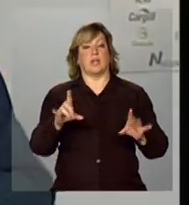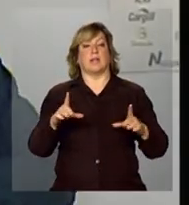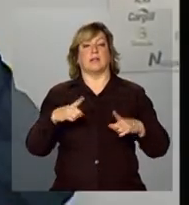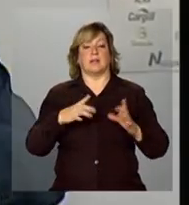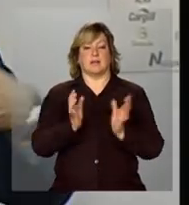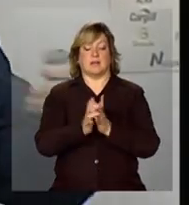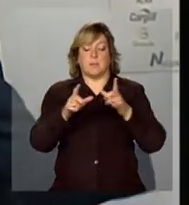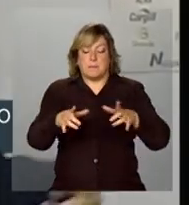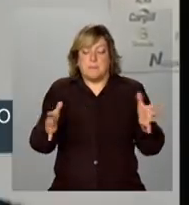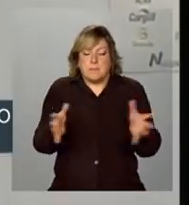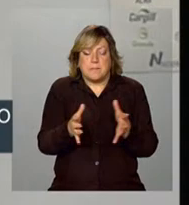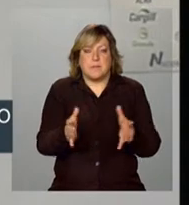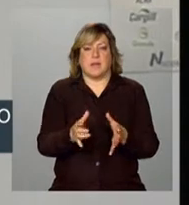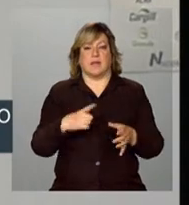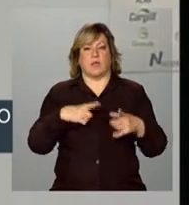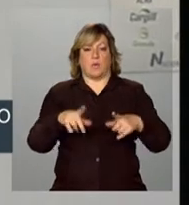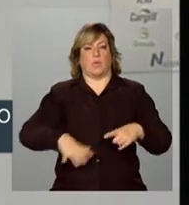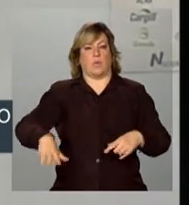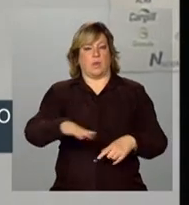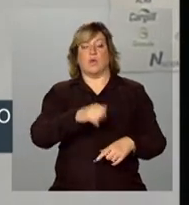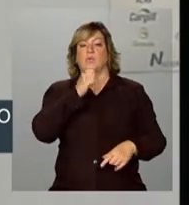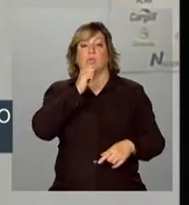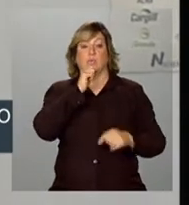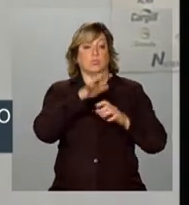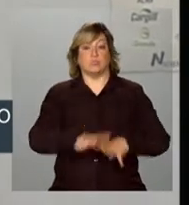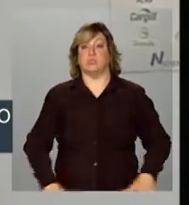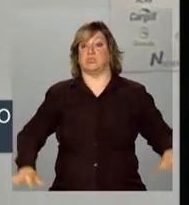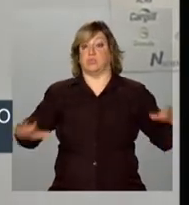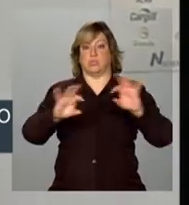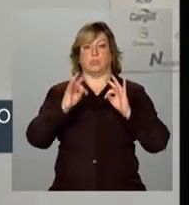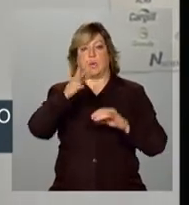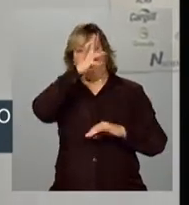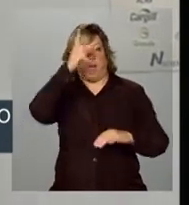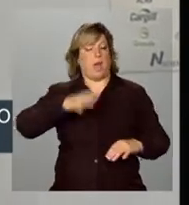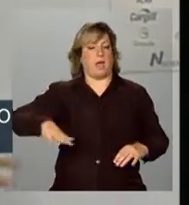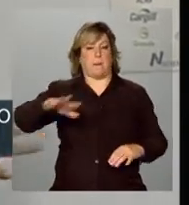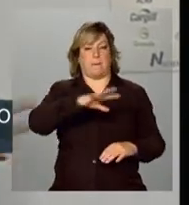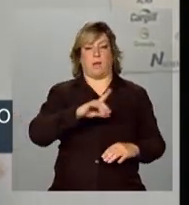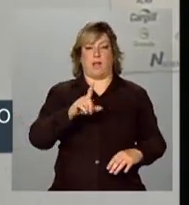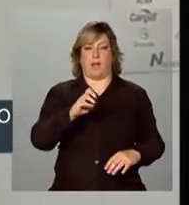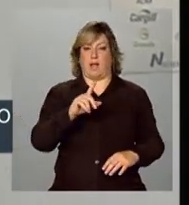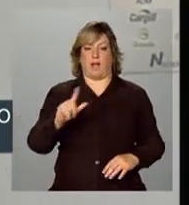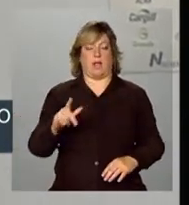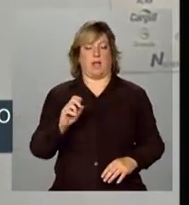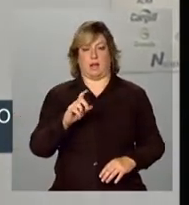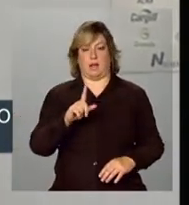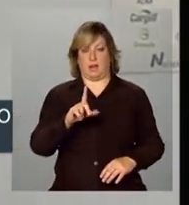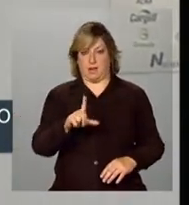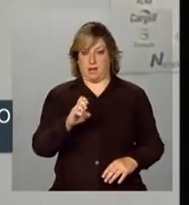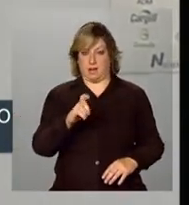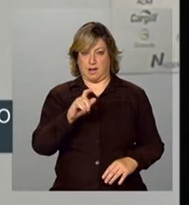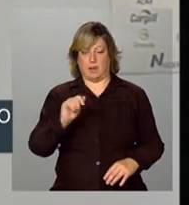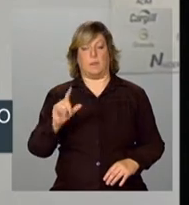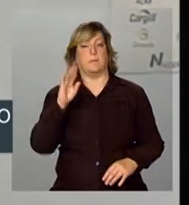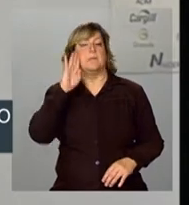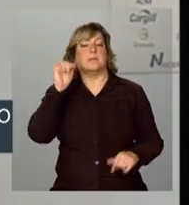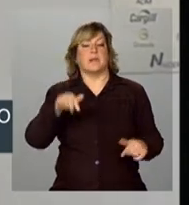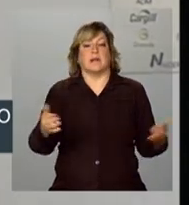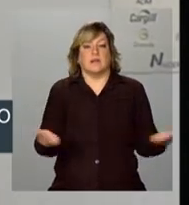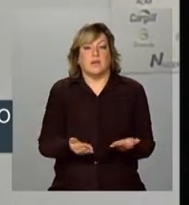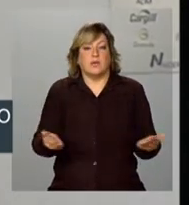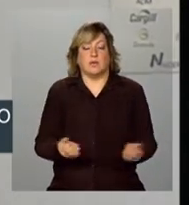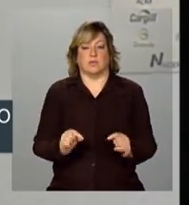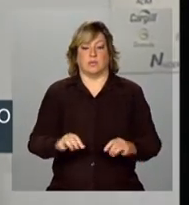pequenas áreas e não se dispõe dessas imagens para toda a Amazônia Legal, principalmente nesse período de crescimento das culturas